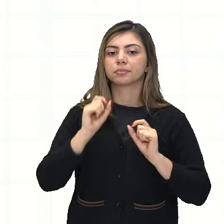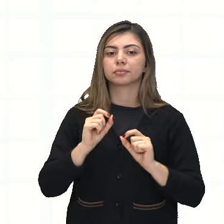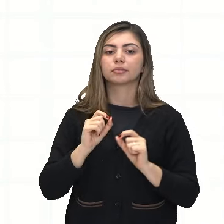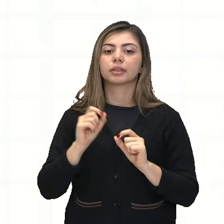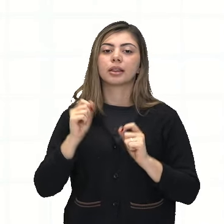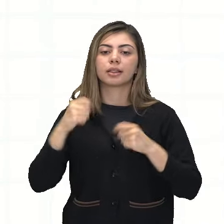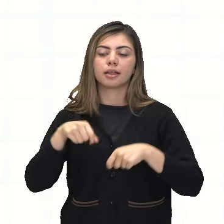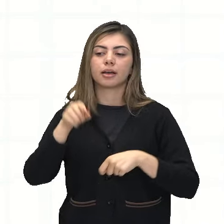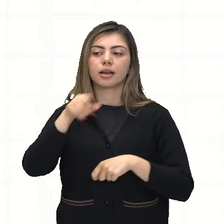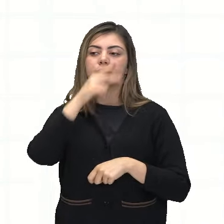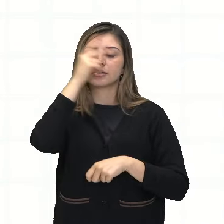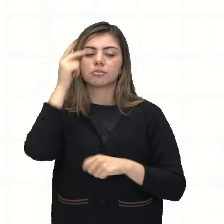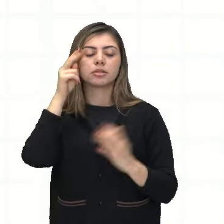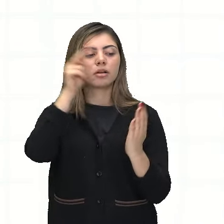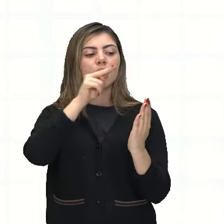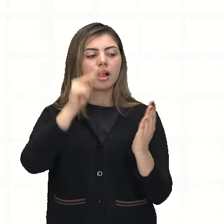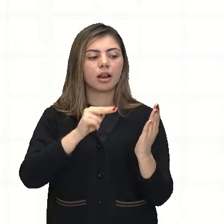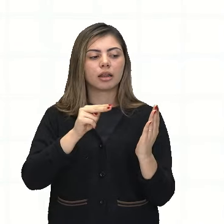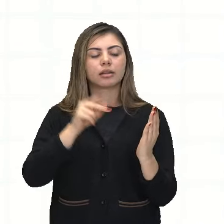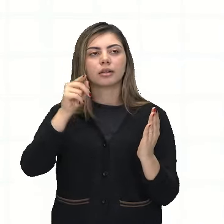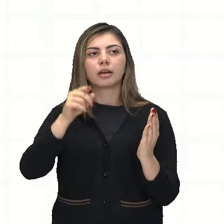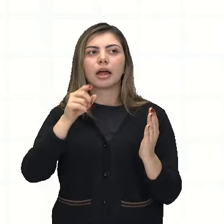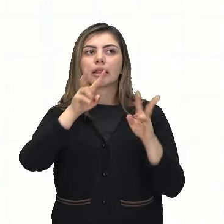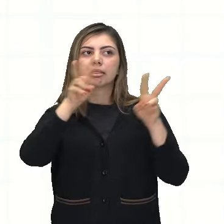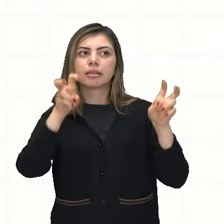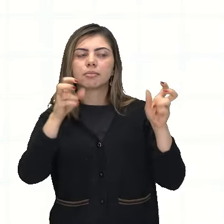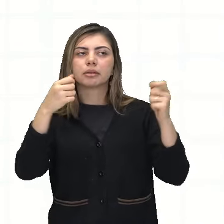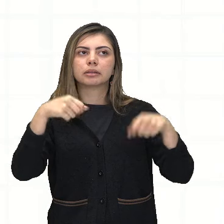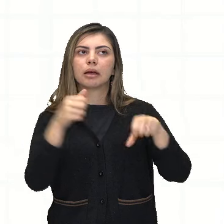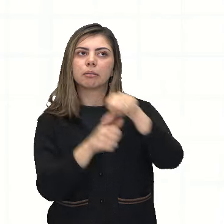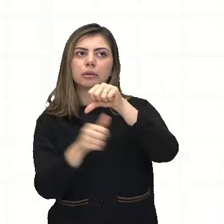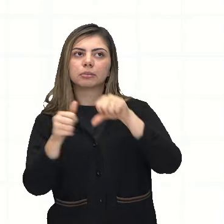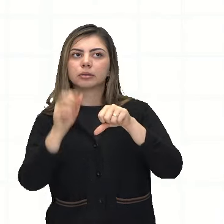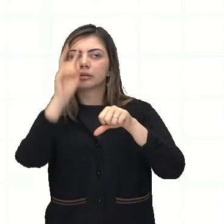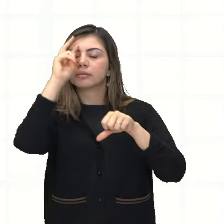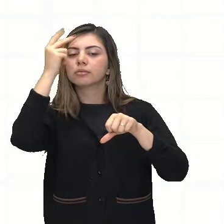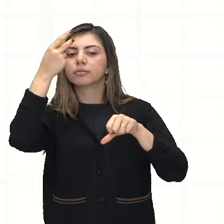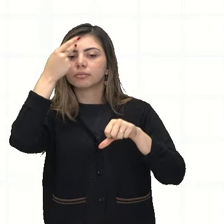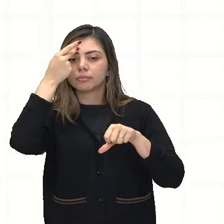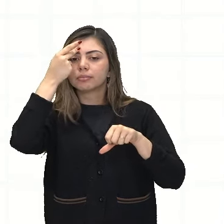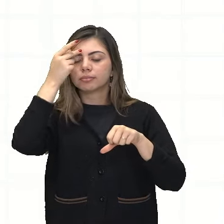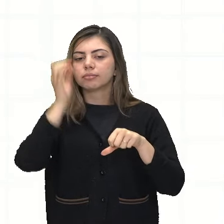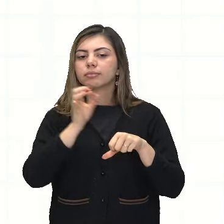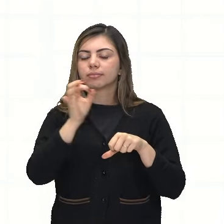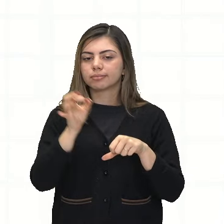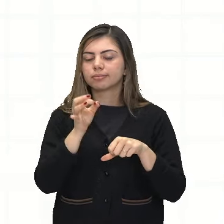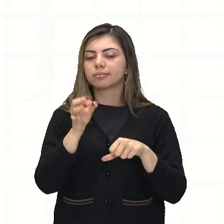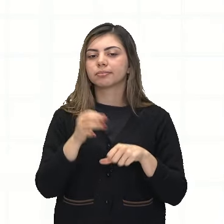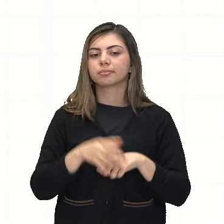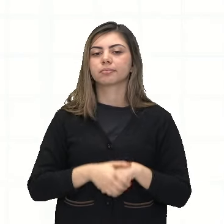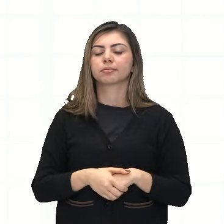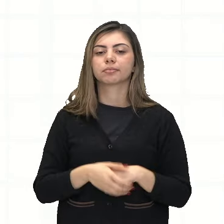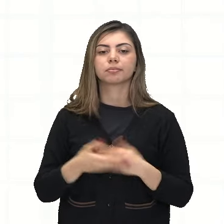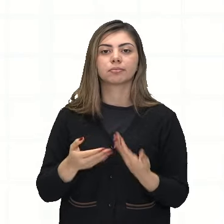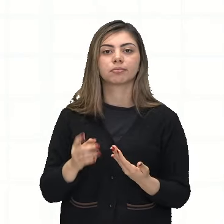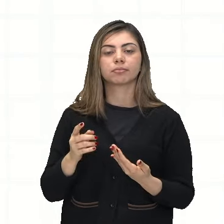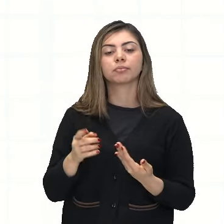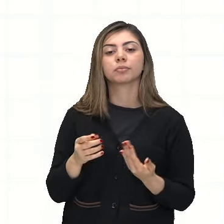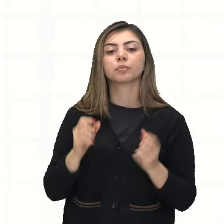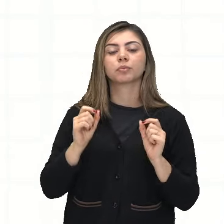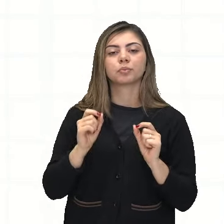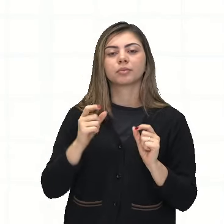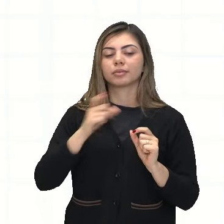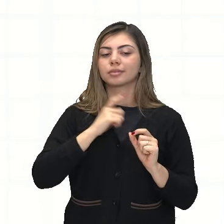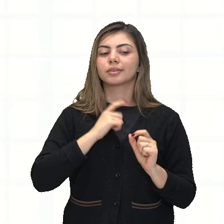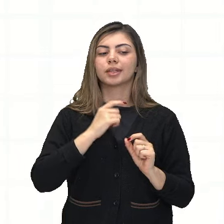repensarem suas opiniões prévias sobre o assunto quando a gente consegue mudar a opinião de um leitor é porque eu consegui